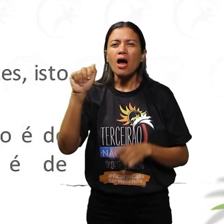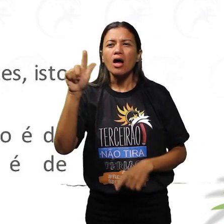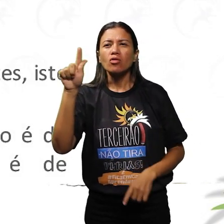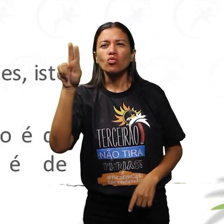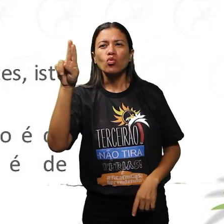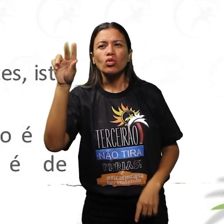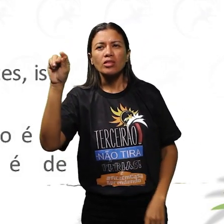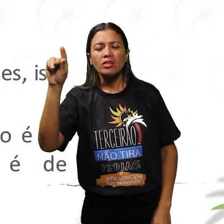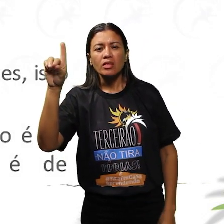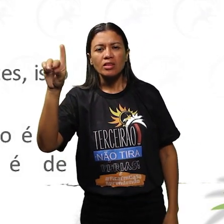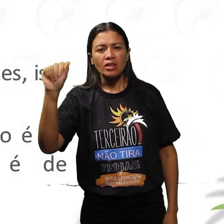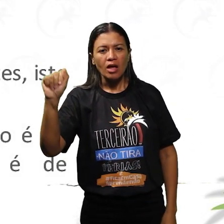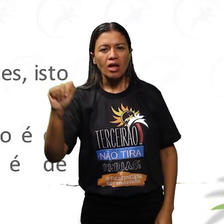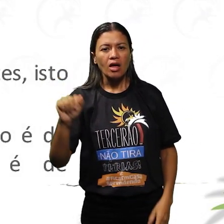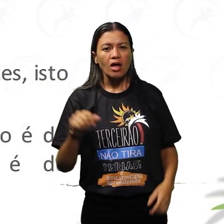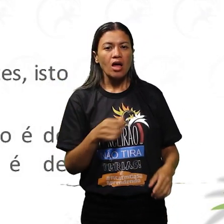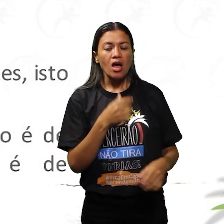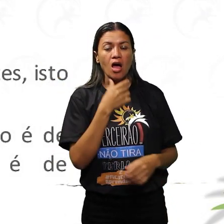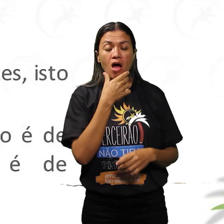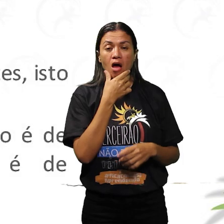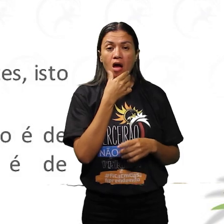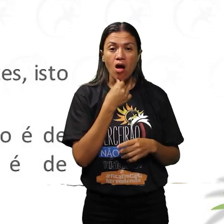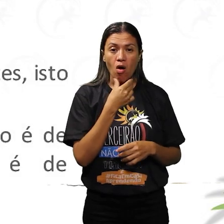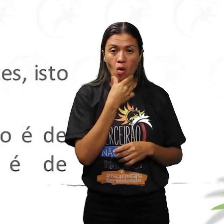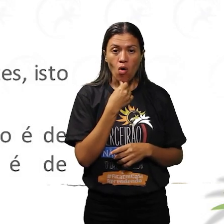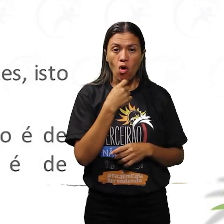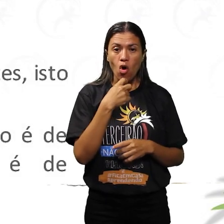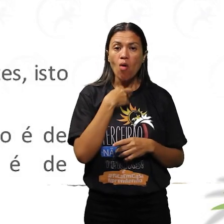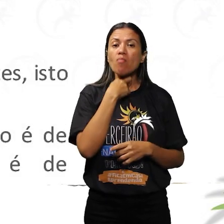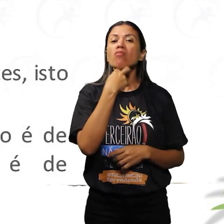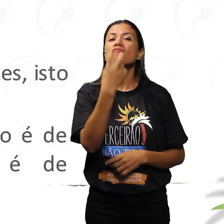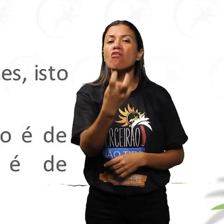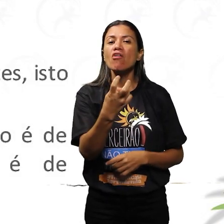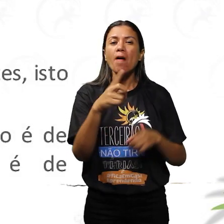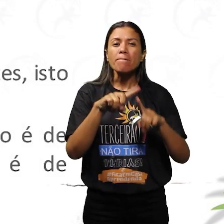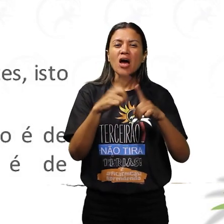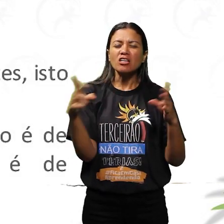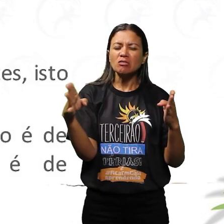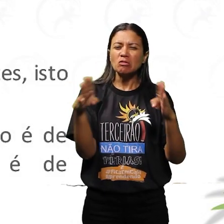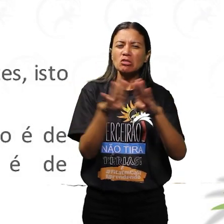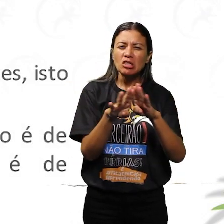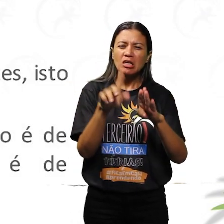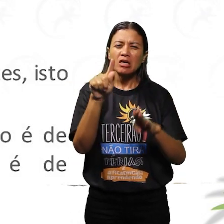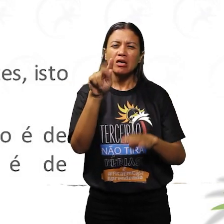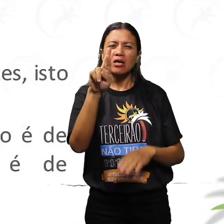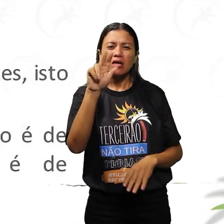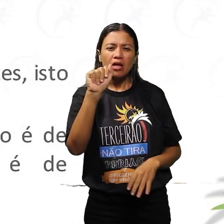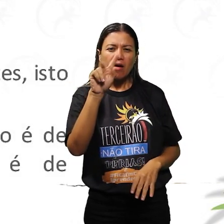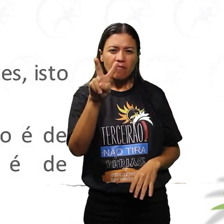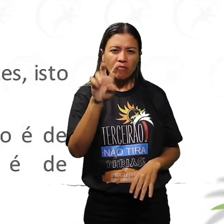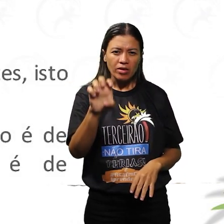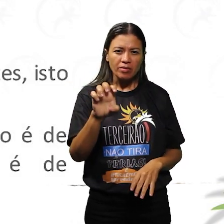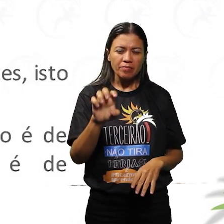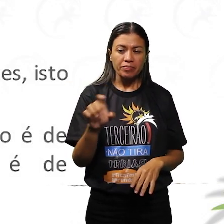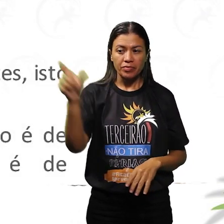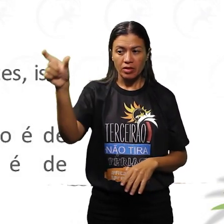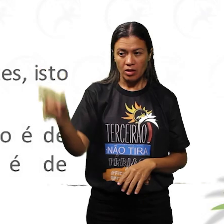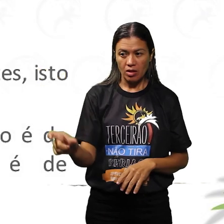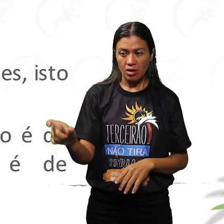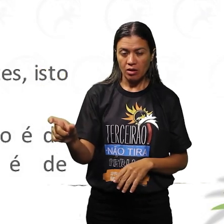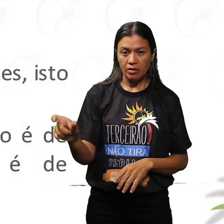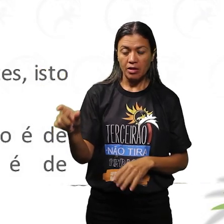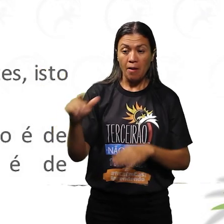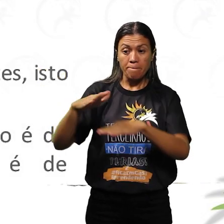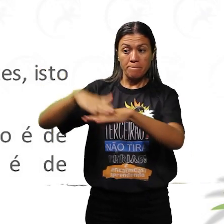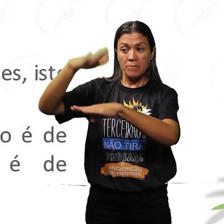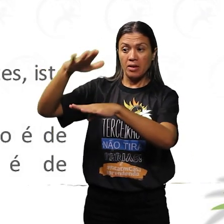Mais fina. E voz masculina, ela tende a ser uma voz mais fechada, mais grave, certo? Então, mais aguda, mais